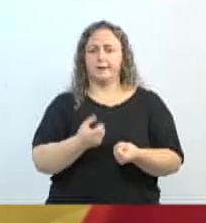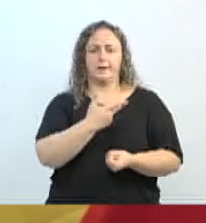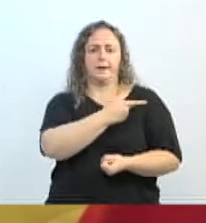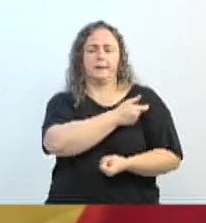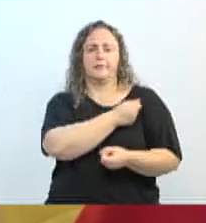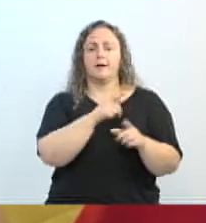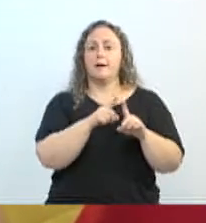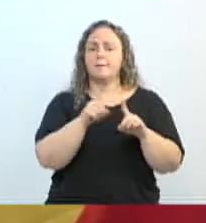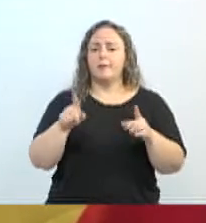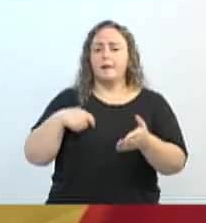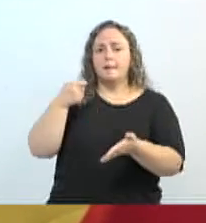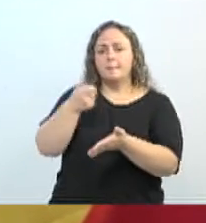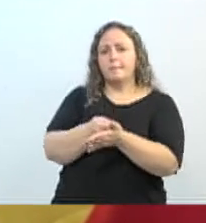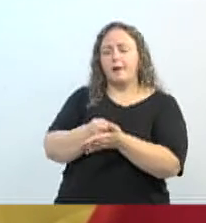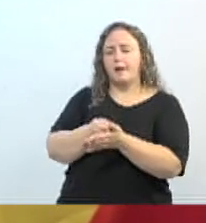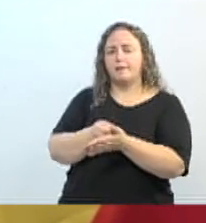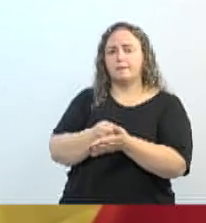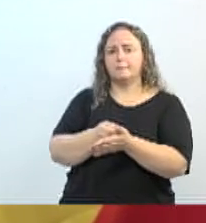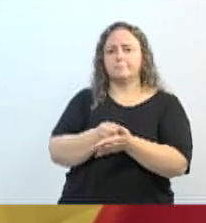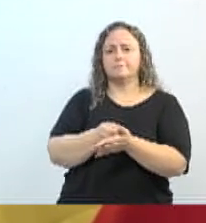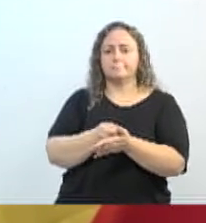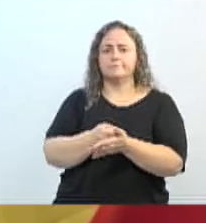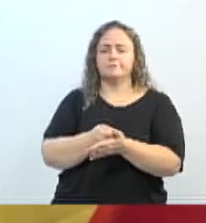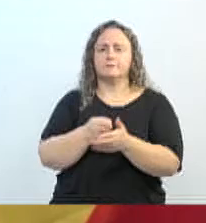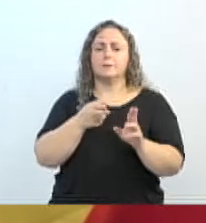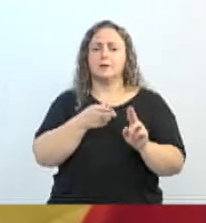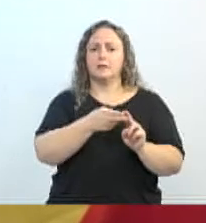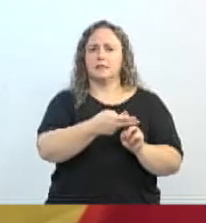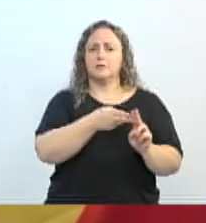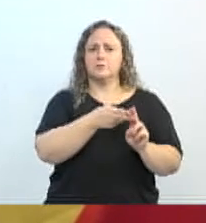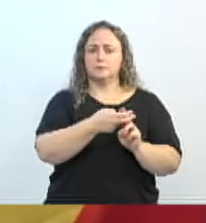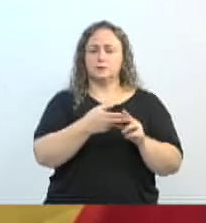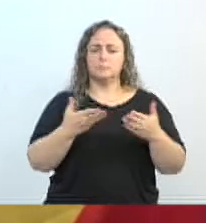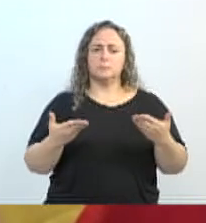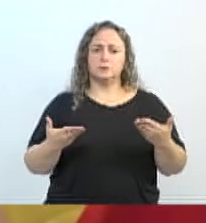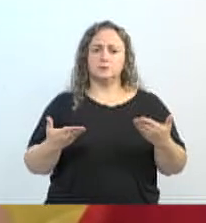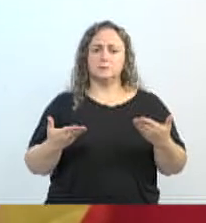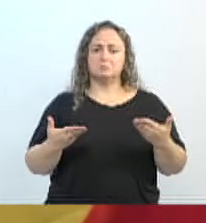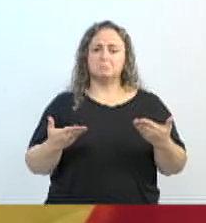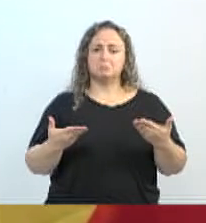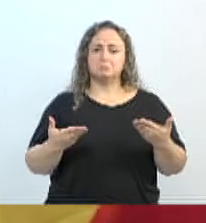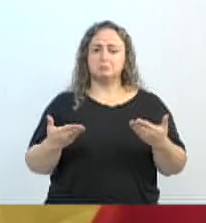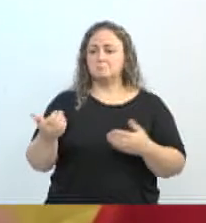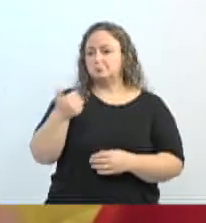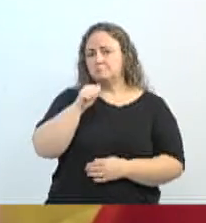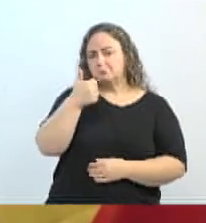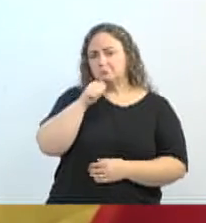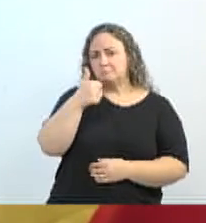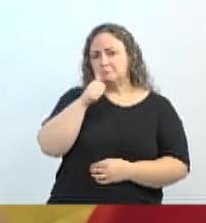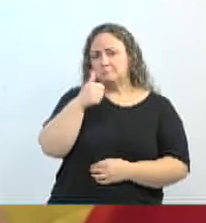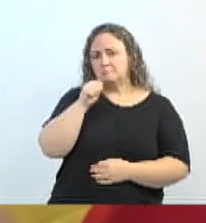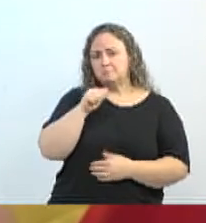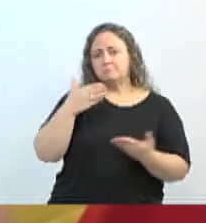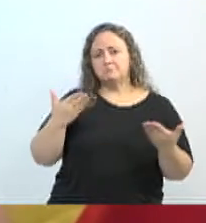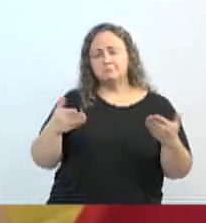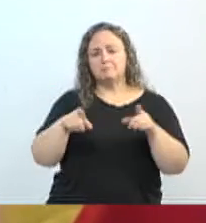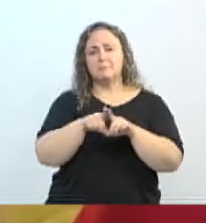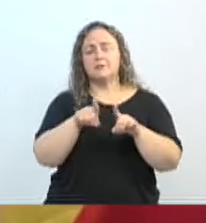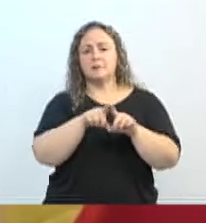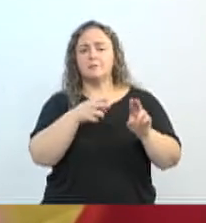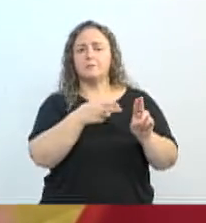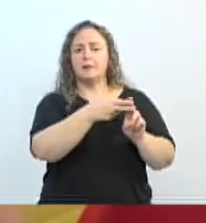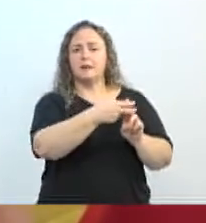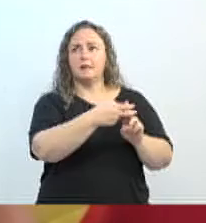pagam pelo sistema e têm direito de usar, é uma pena. Uma pessoa que bebe baixo carro também acaba usando o sistema de saúde e não vejo razão para tratar alguém que pega o Covid de